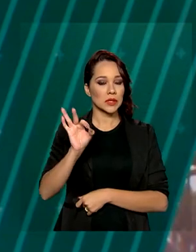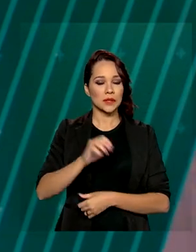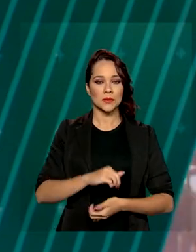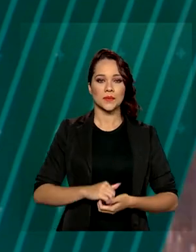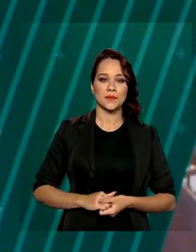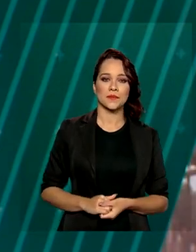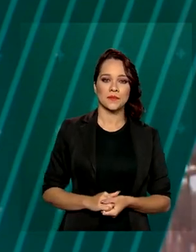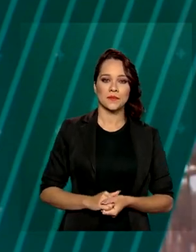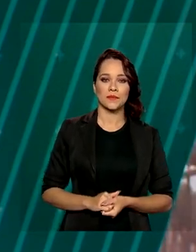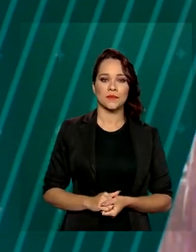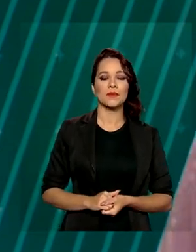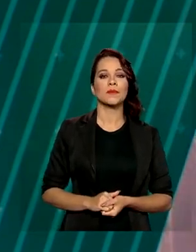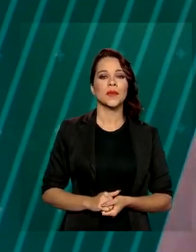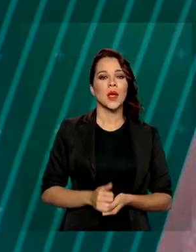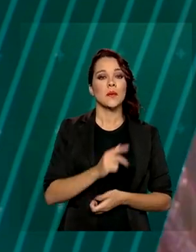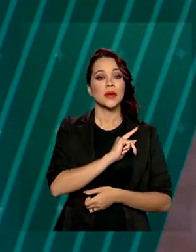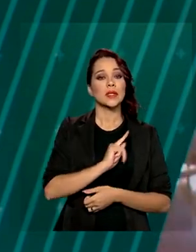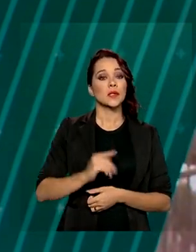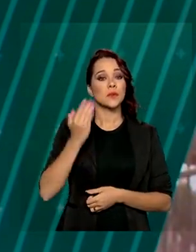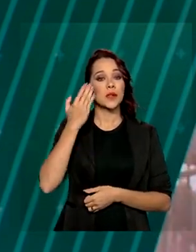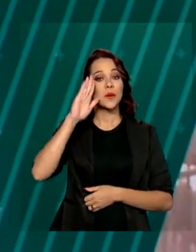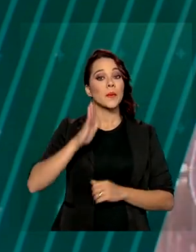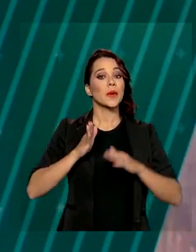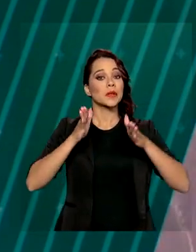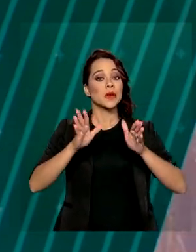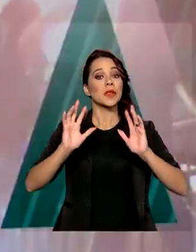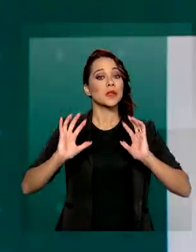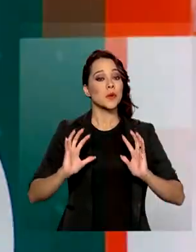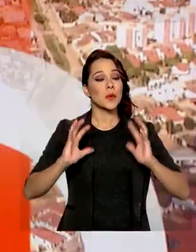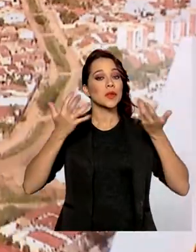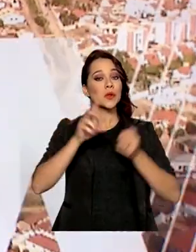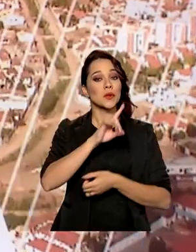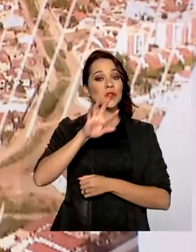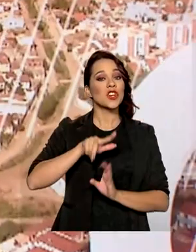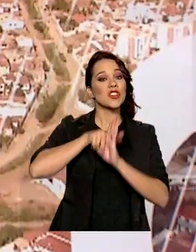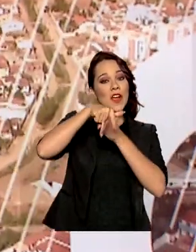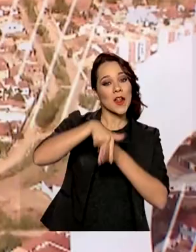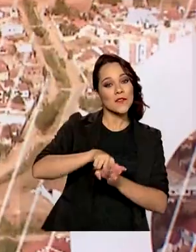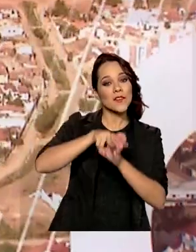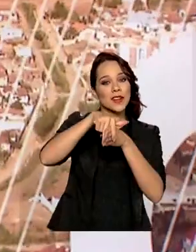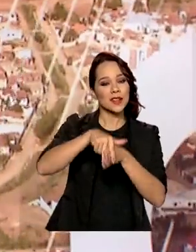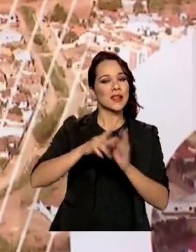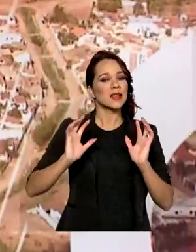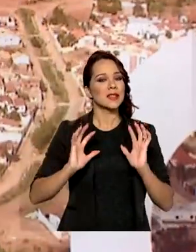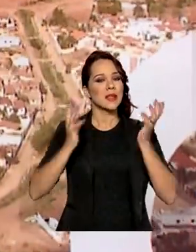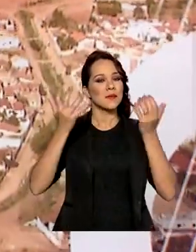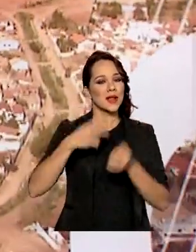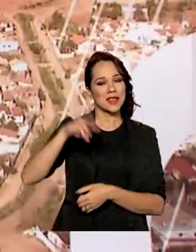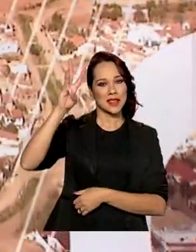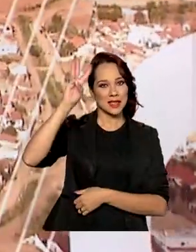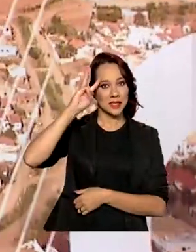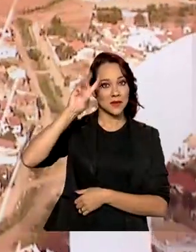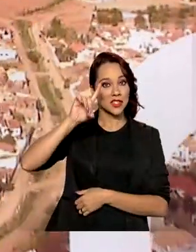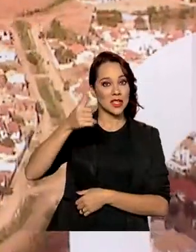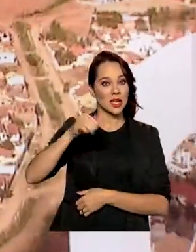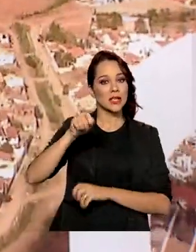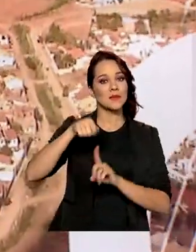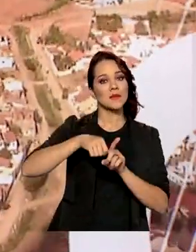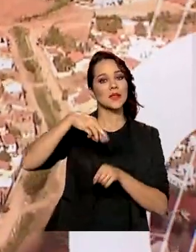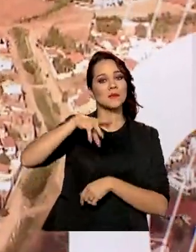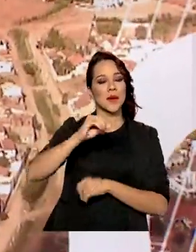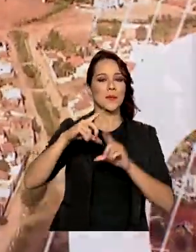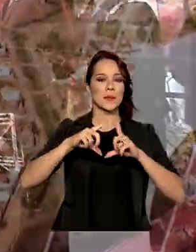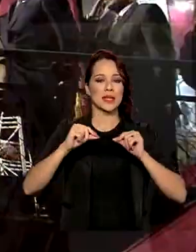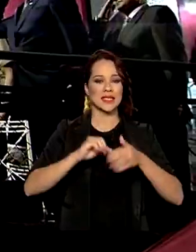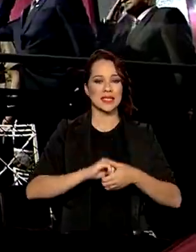O presidente Jair Bolsonaro participou das comemorações pelo Dia da Cavalaria, celebrado nesta terça-feira, 10 de maio, em